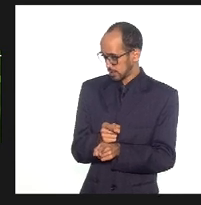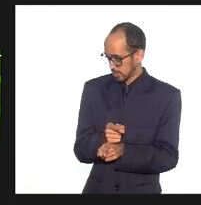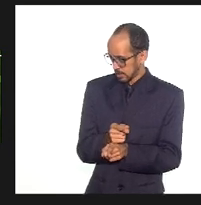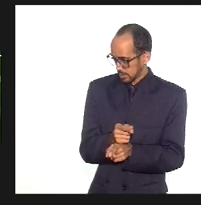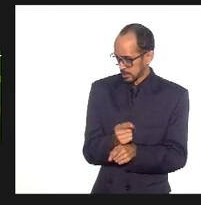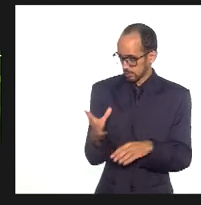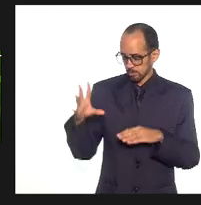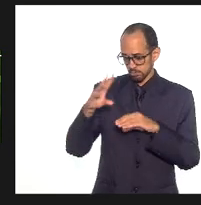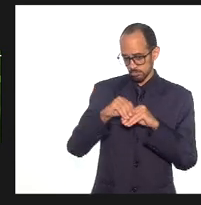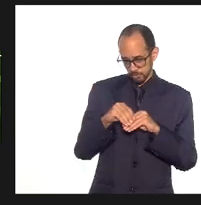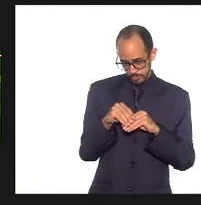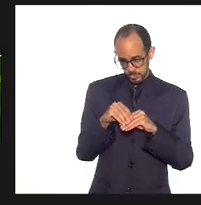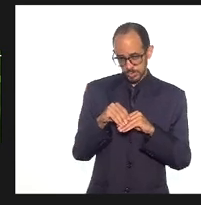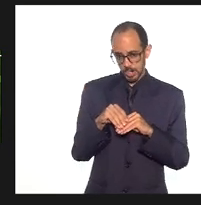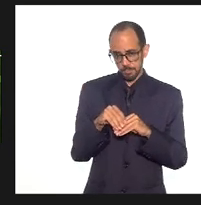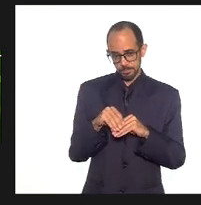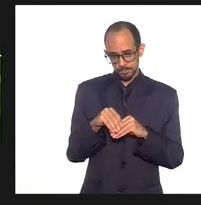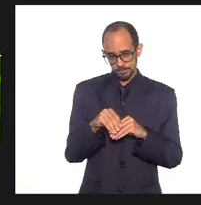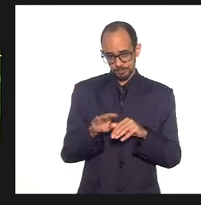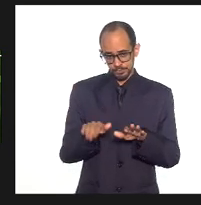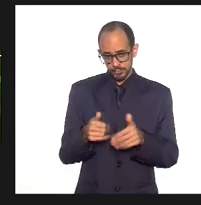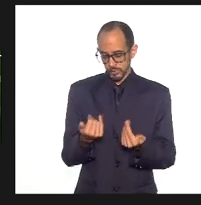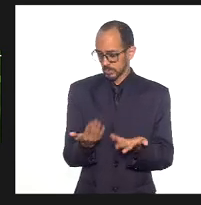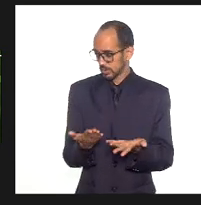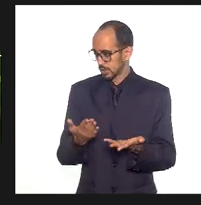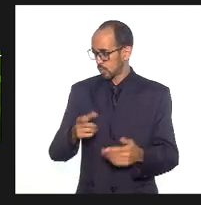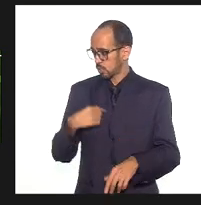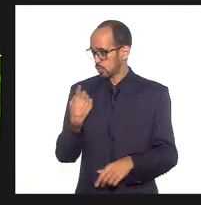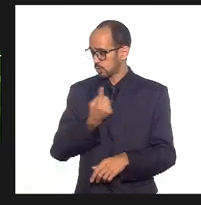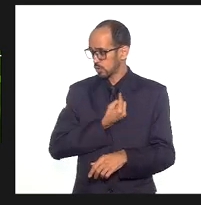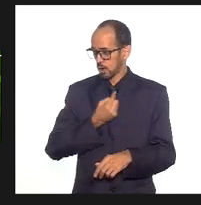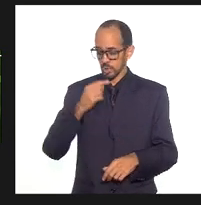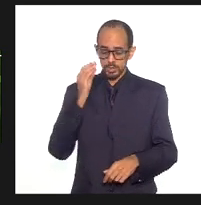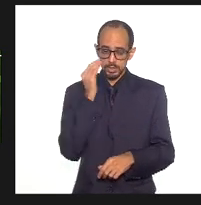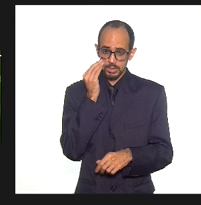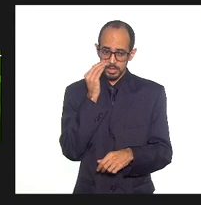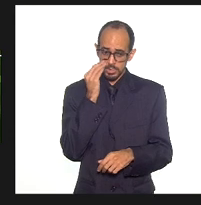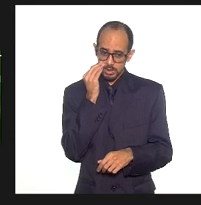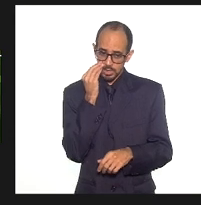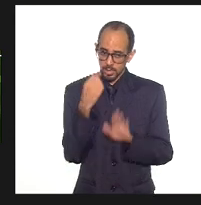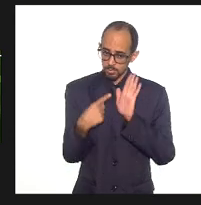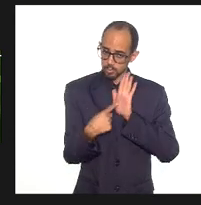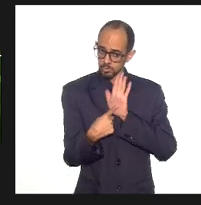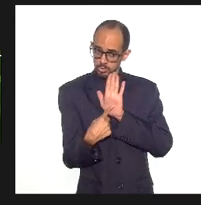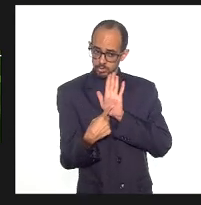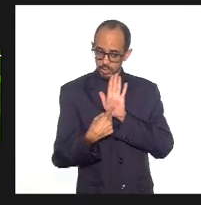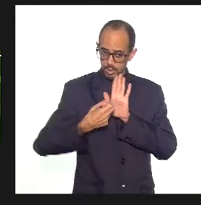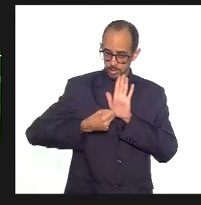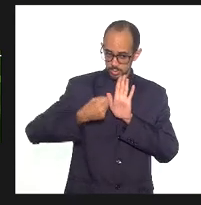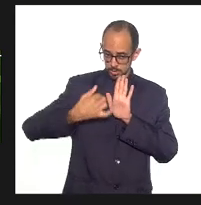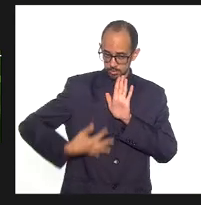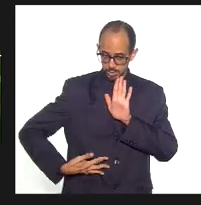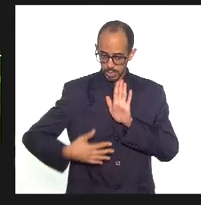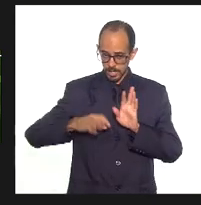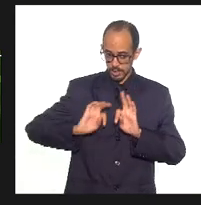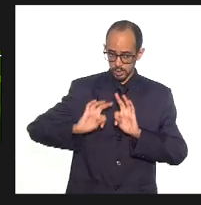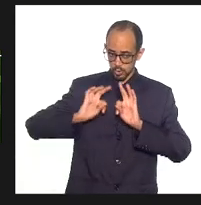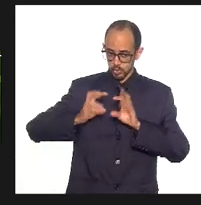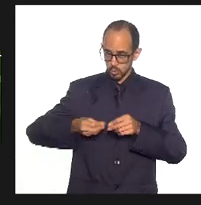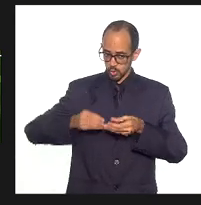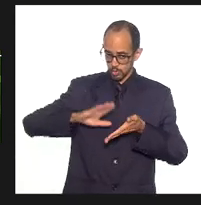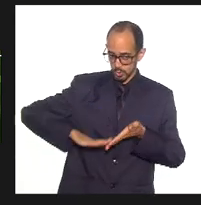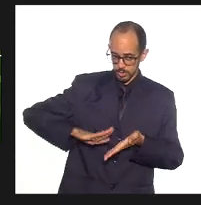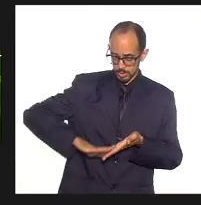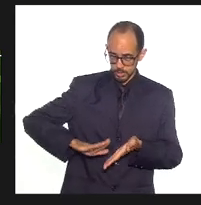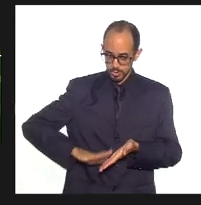incremental, adicional. Então, aqui o que a gente procura mencionar é que todos esses gastos, alguns diretos e